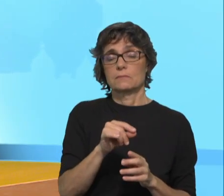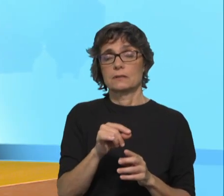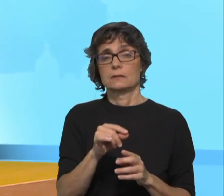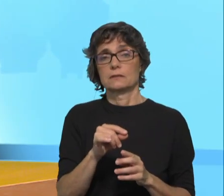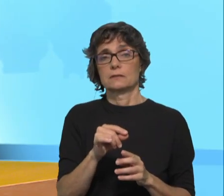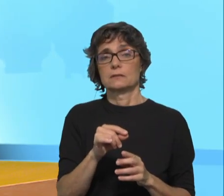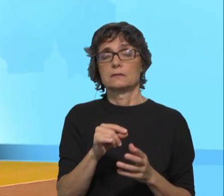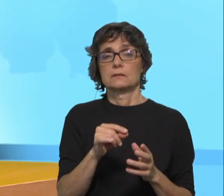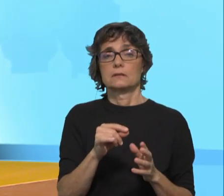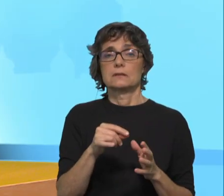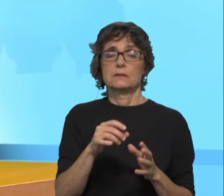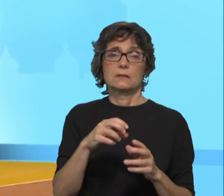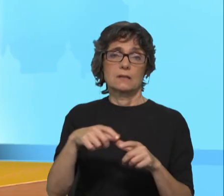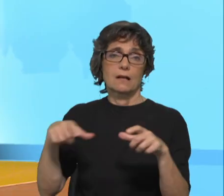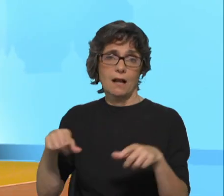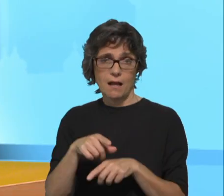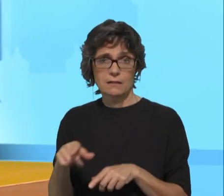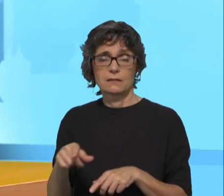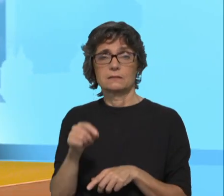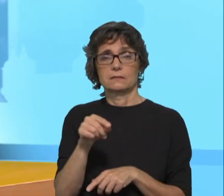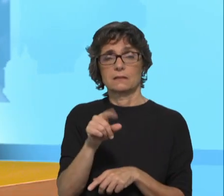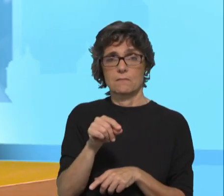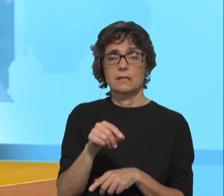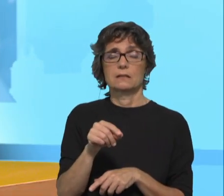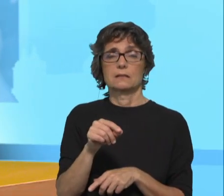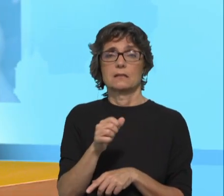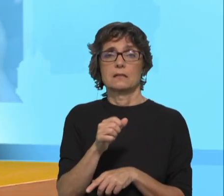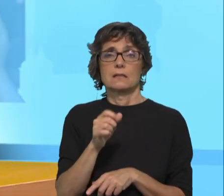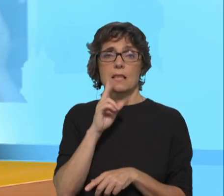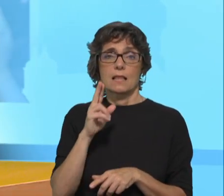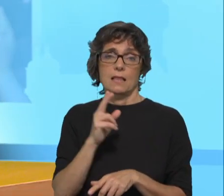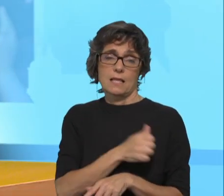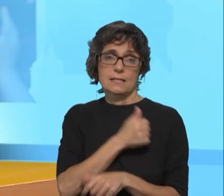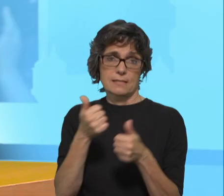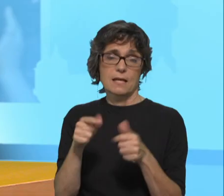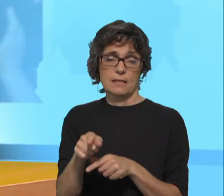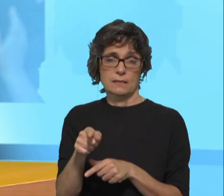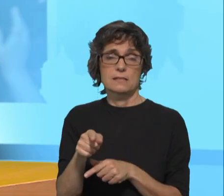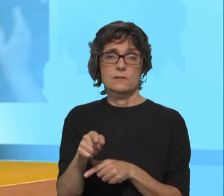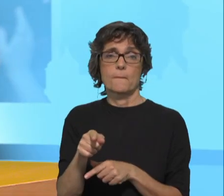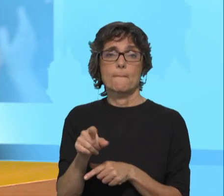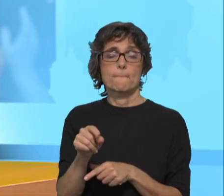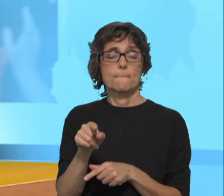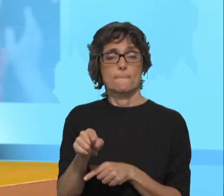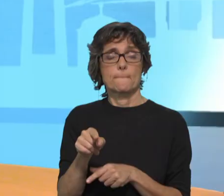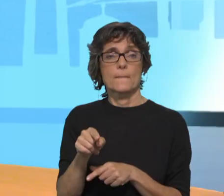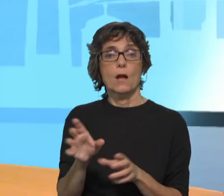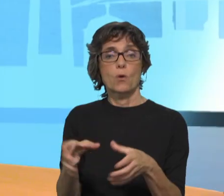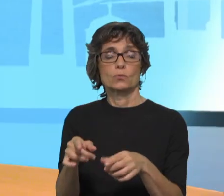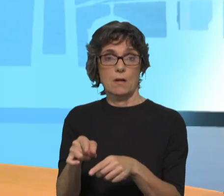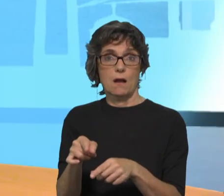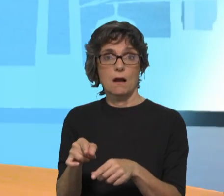vigararias de Gaia, da cidade de Gaia, em que que também tem um núcleo